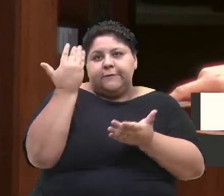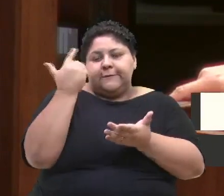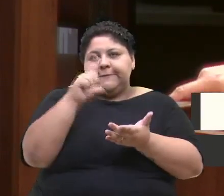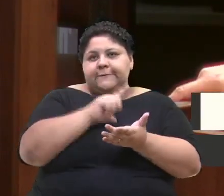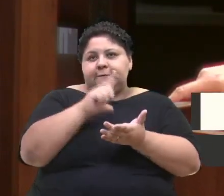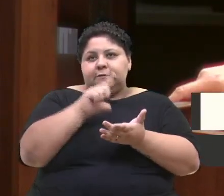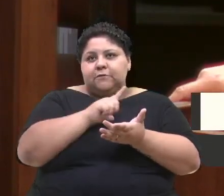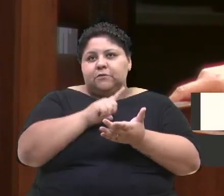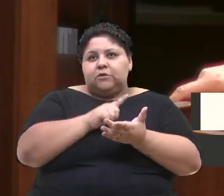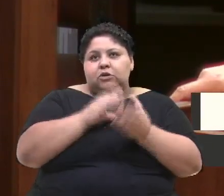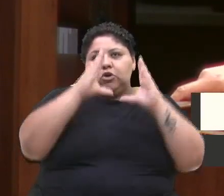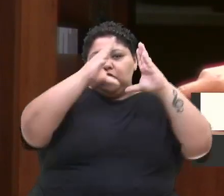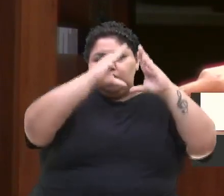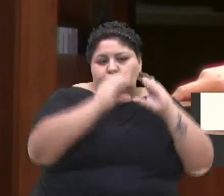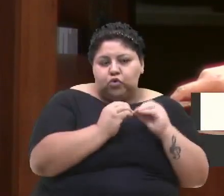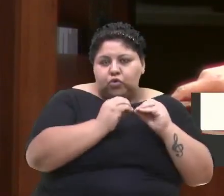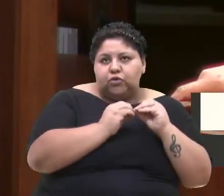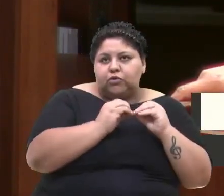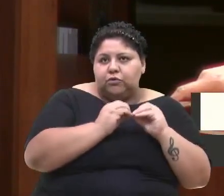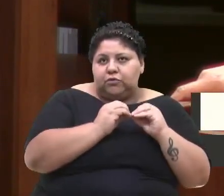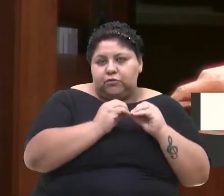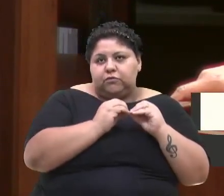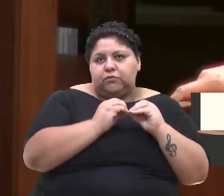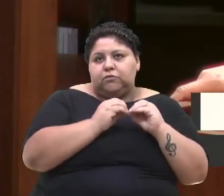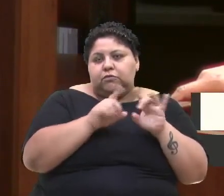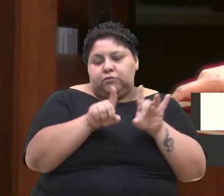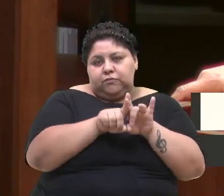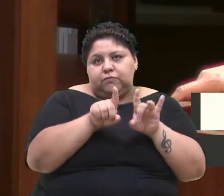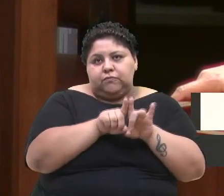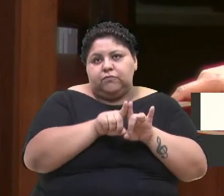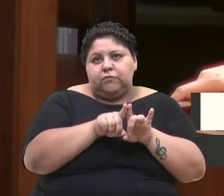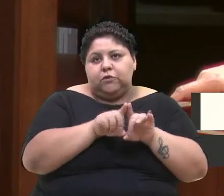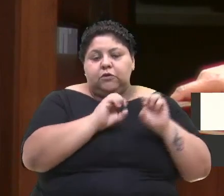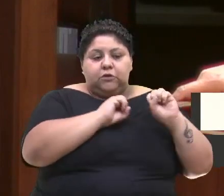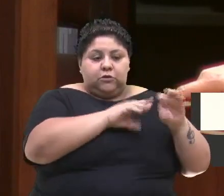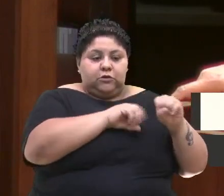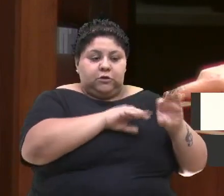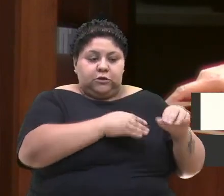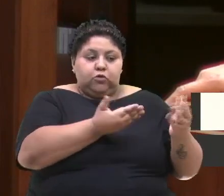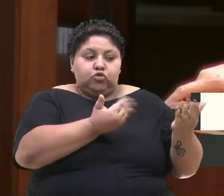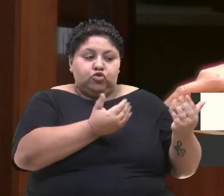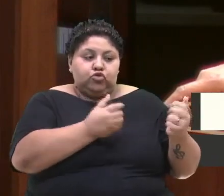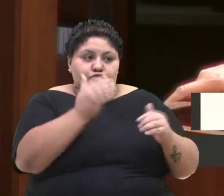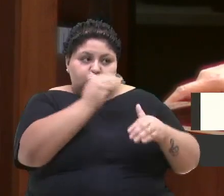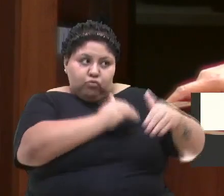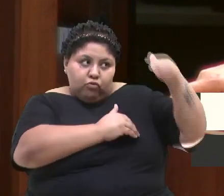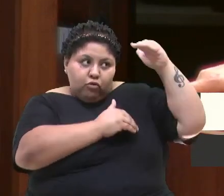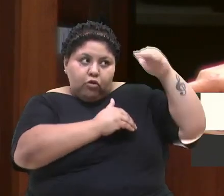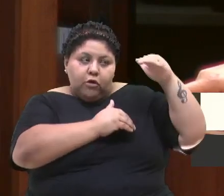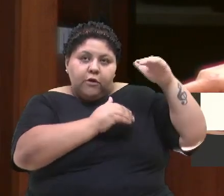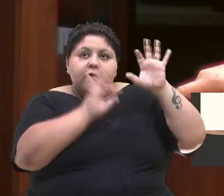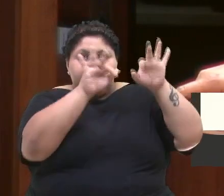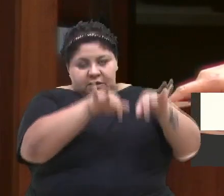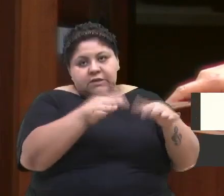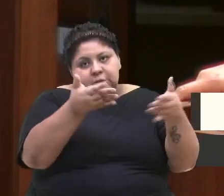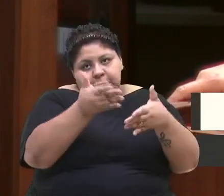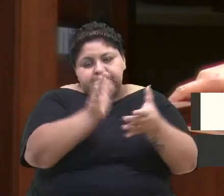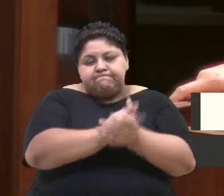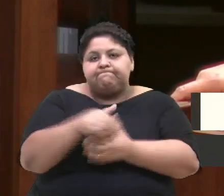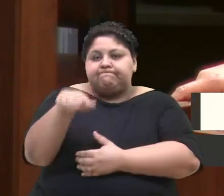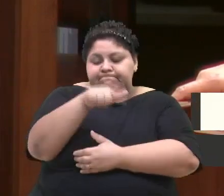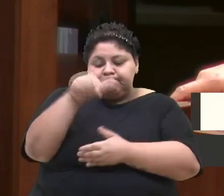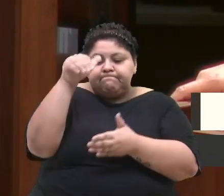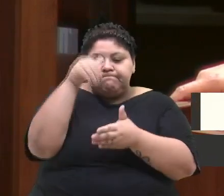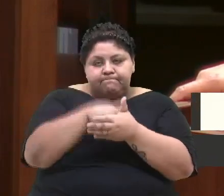o noturno, em razão da modalidade, né, da educação de jovens e adultos, e eles foram extinguidos. Nós